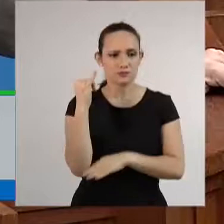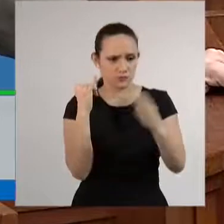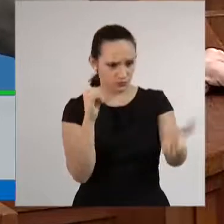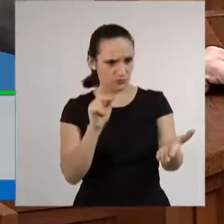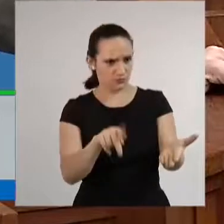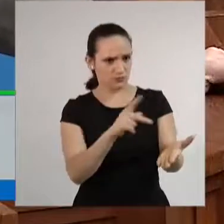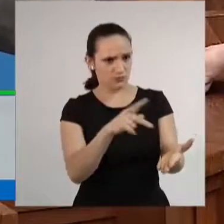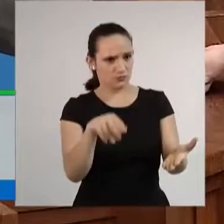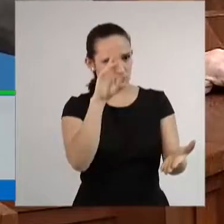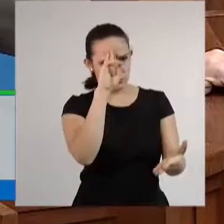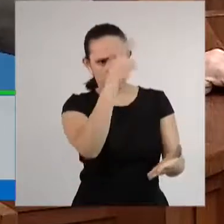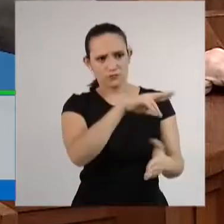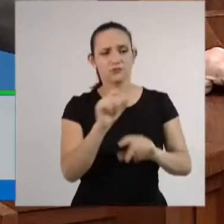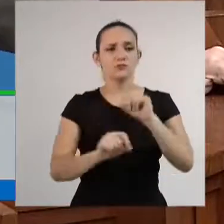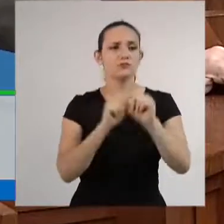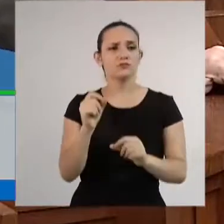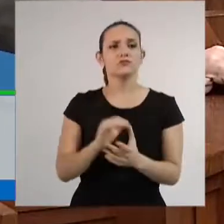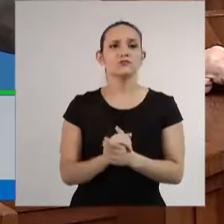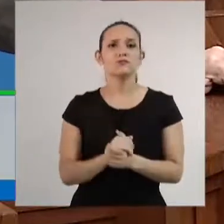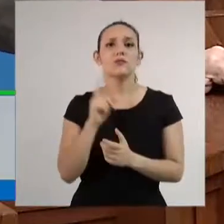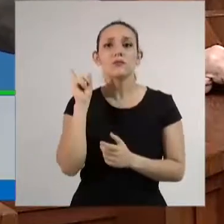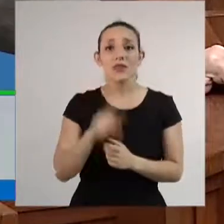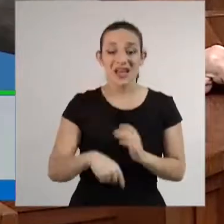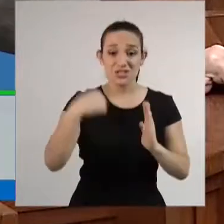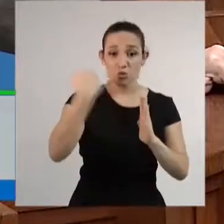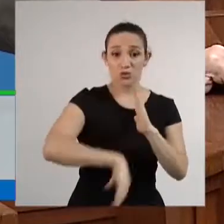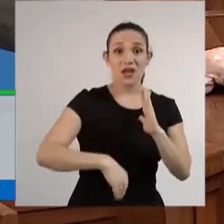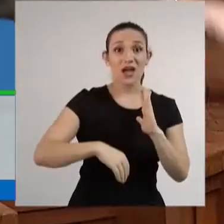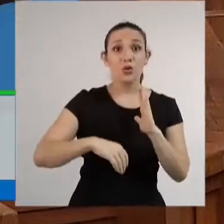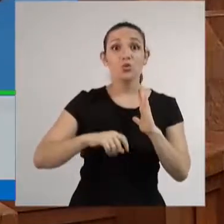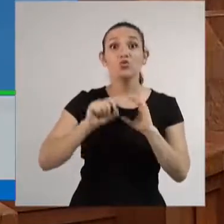Reinaldo, é tributar o consumo,